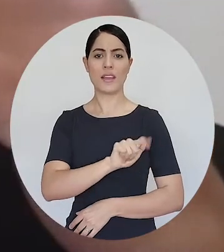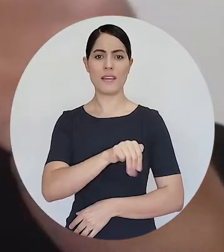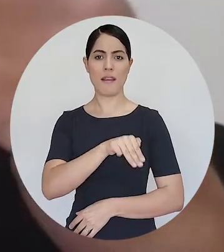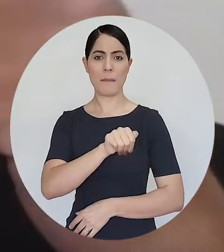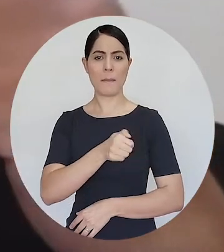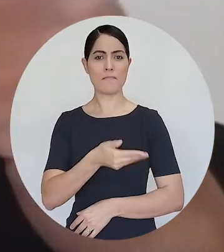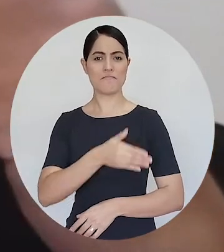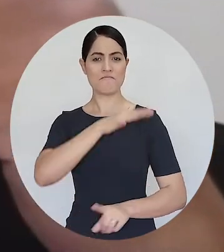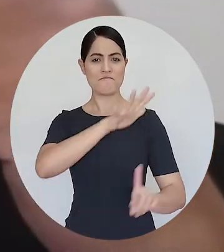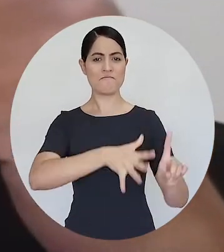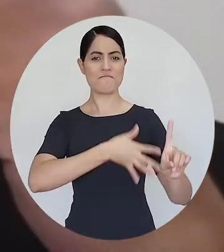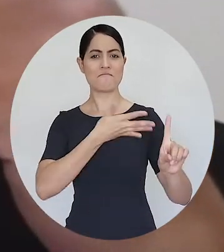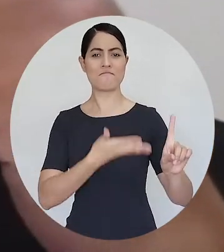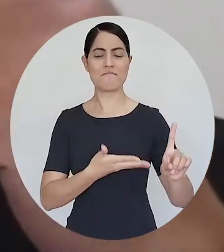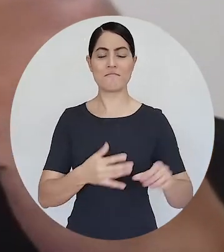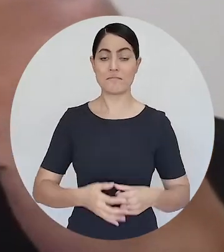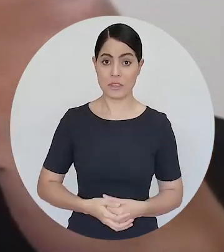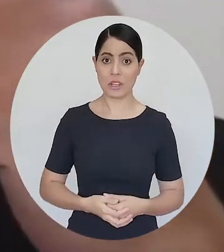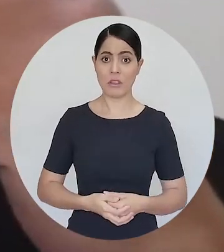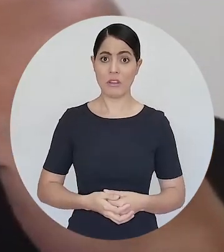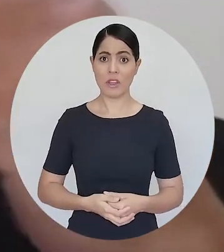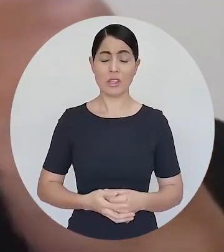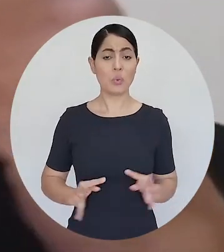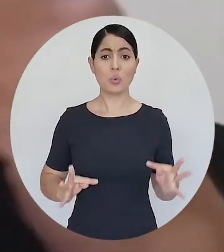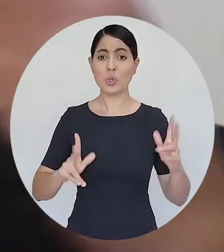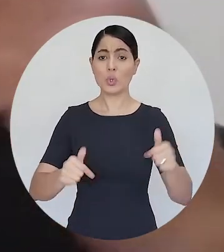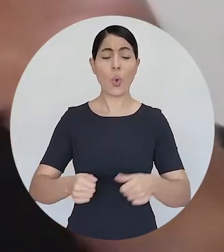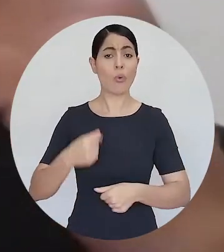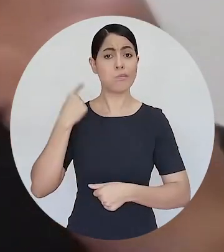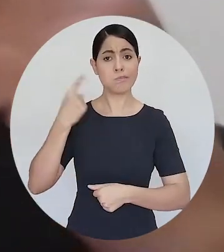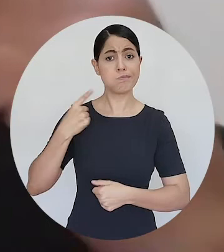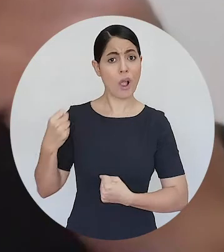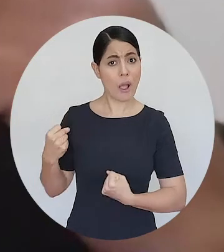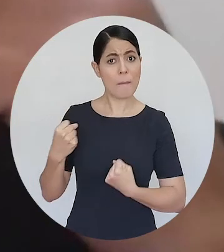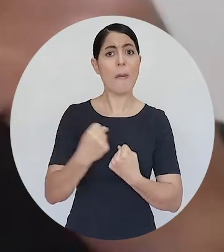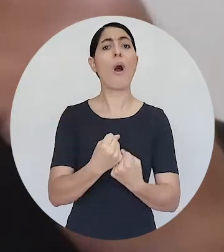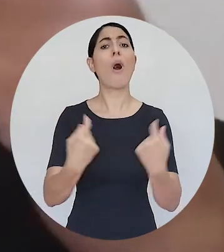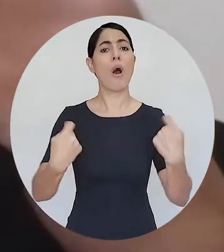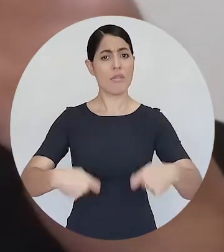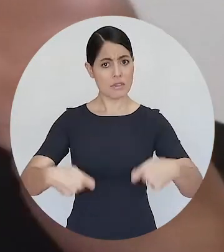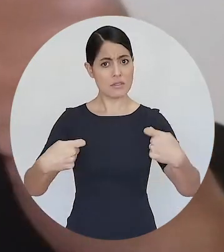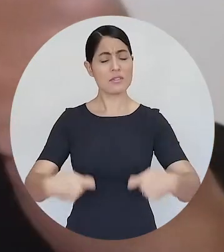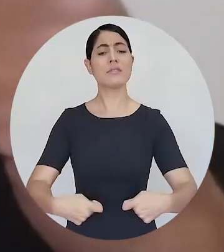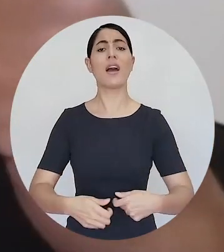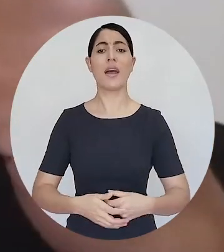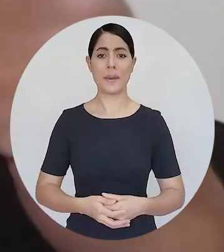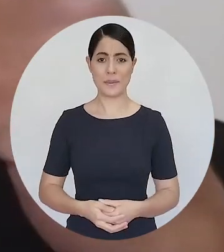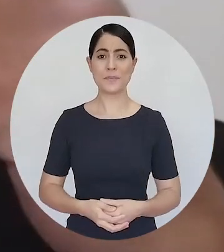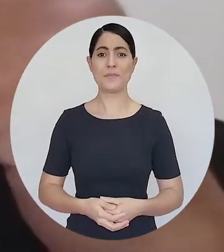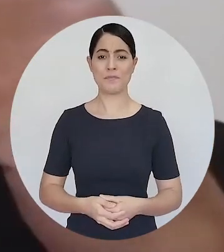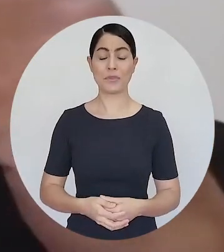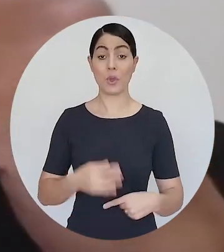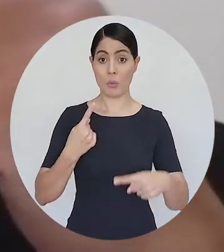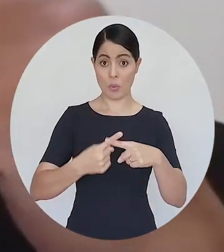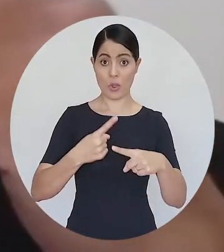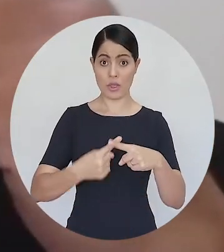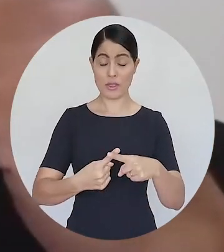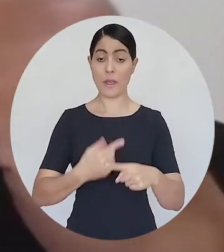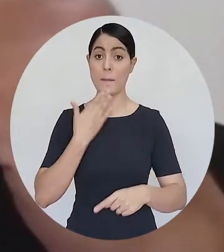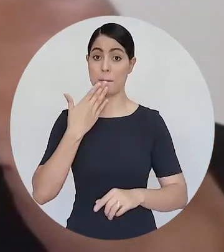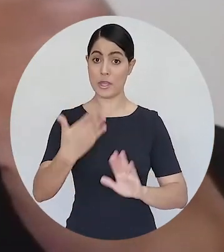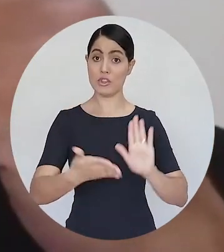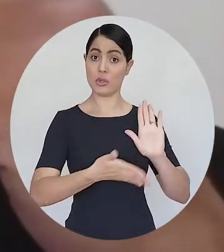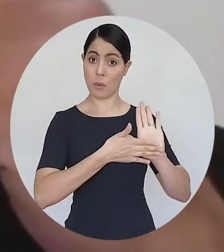o entendimento que a iniciativa merece total acolhimento dos eminentes colegas. Os fundamentos da